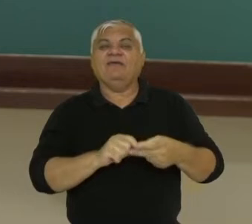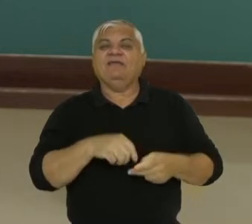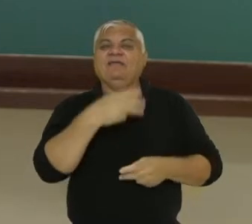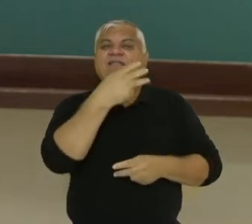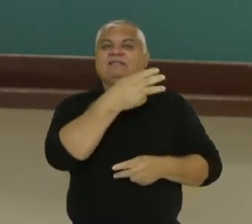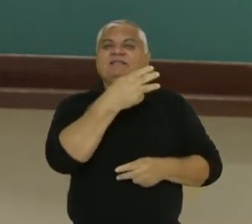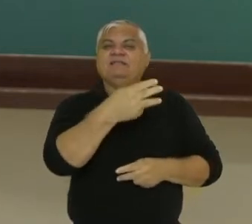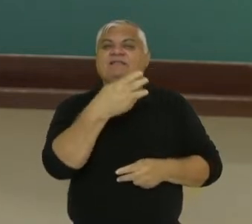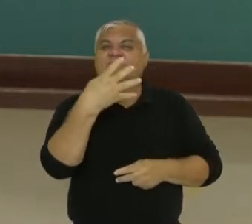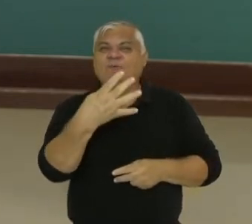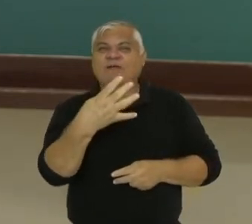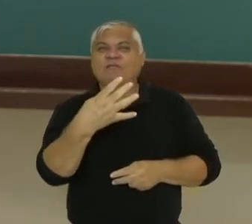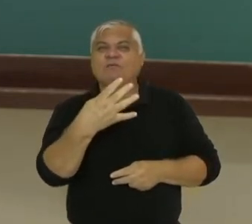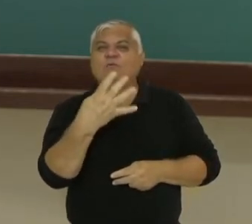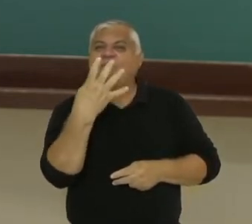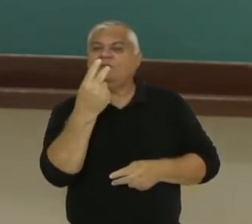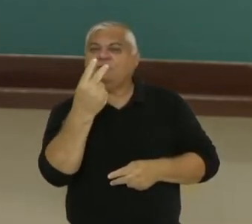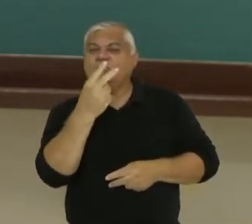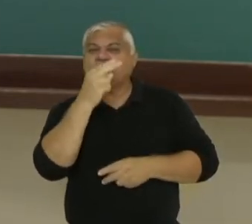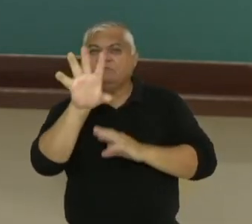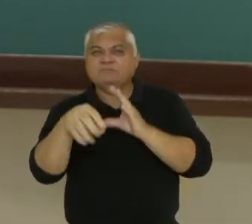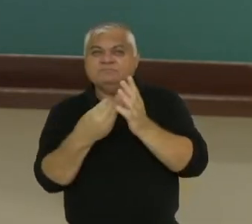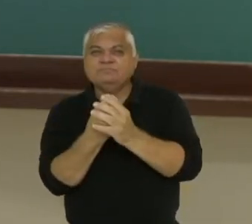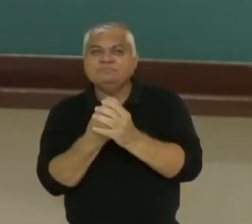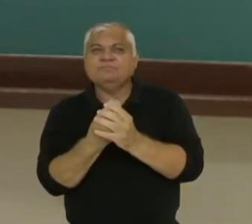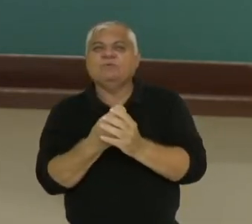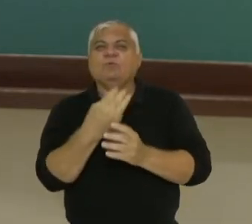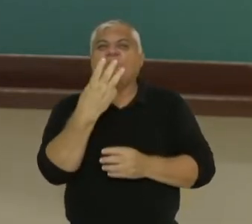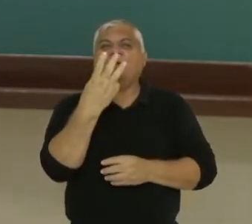334,42, mais o rendimento no segundo ano de R$